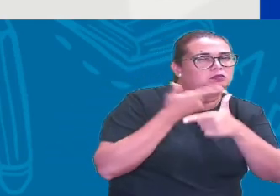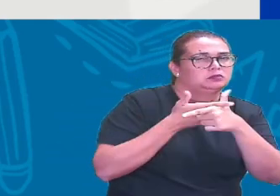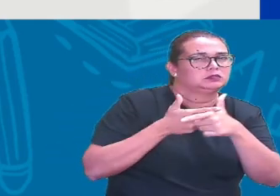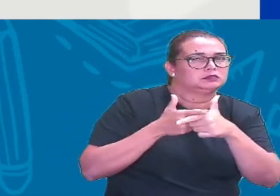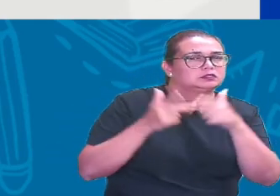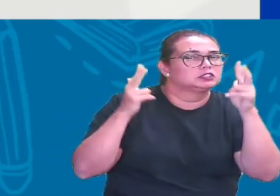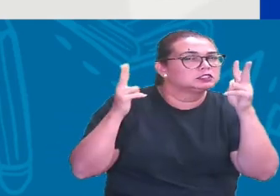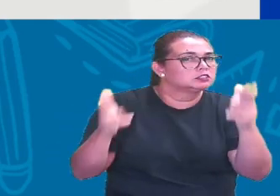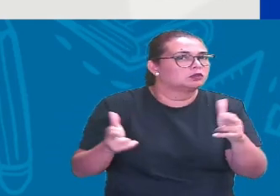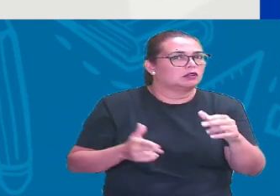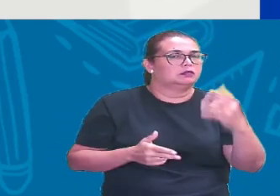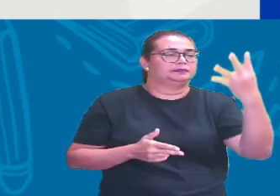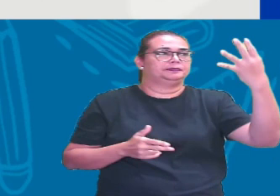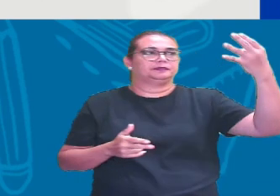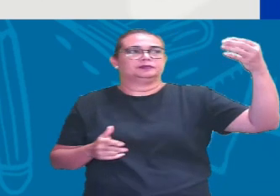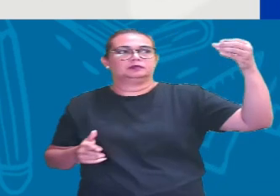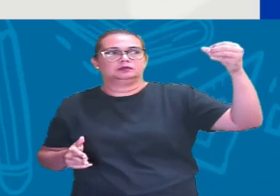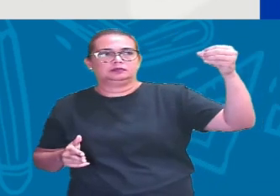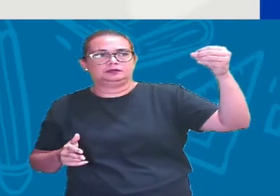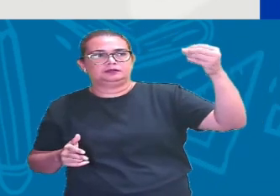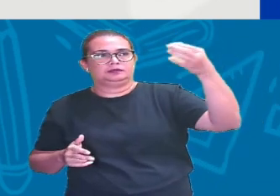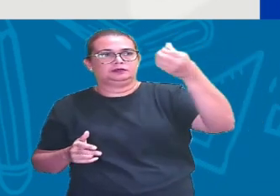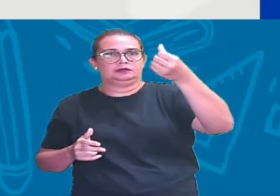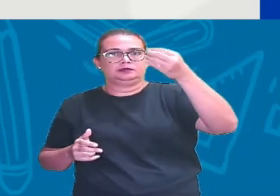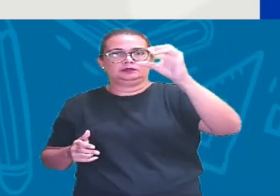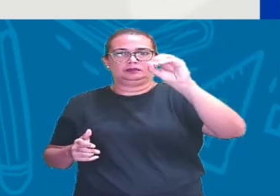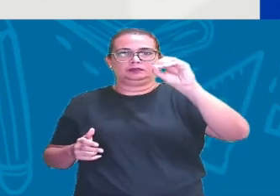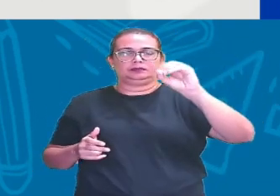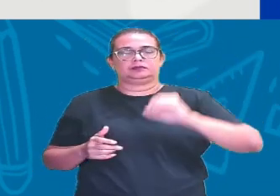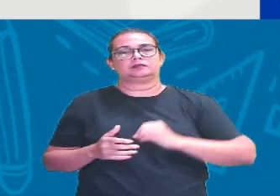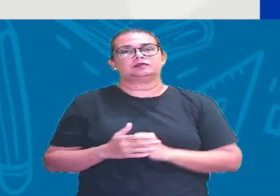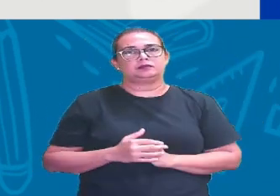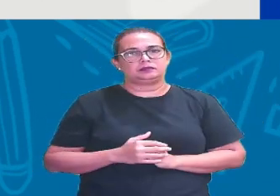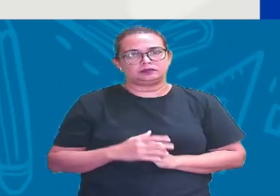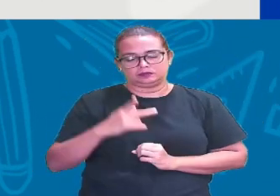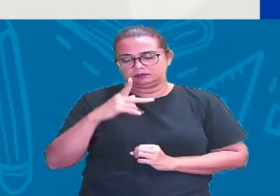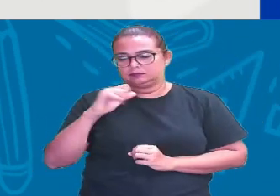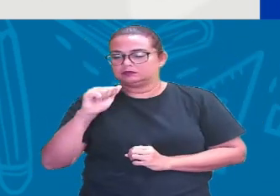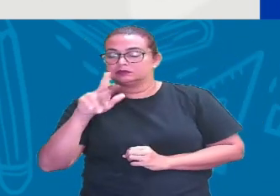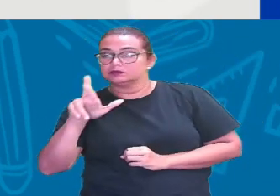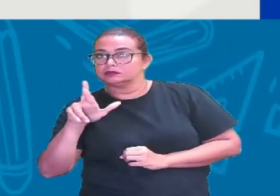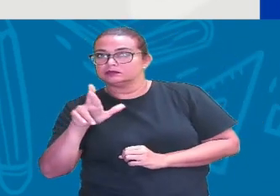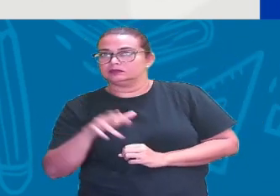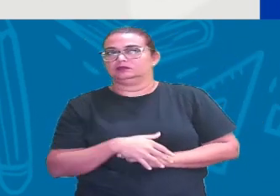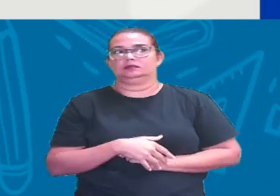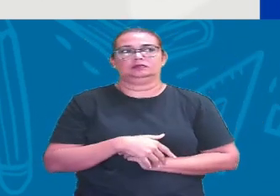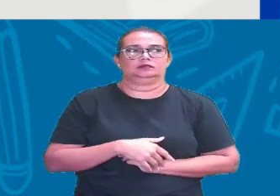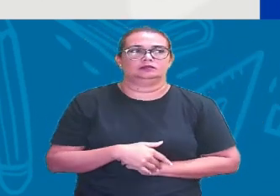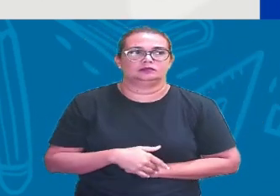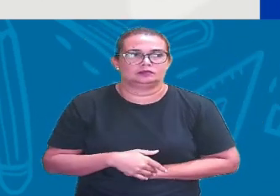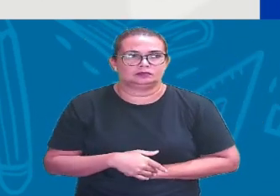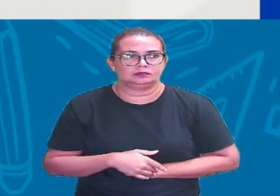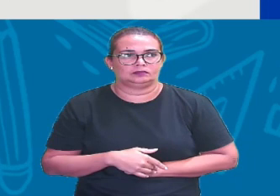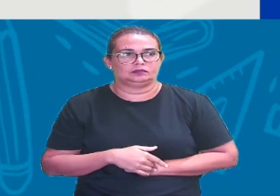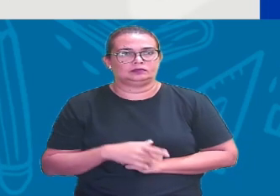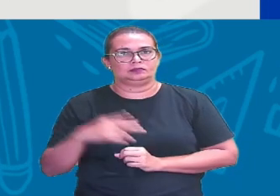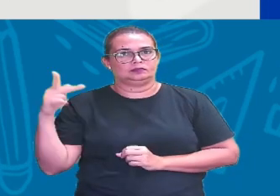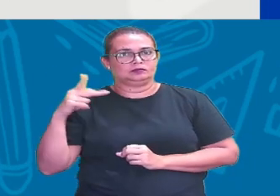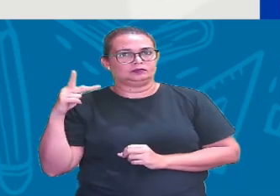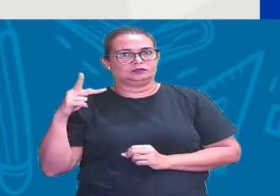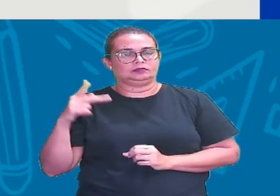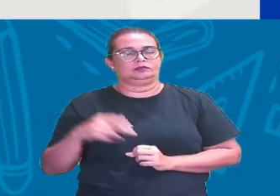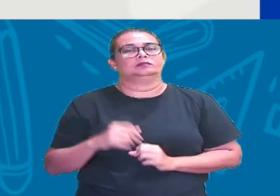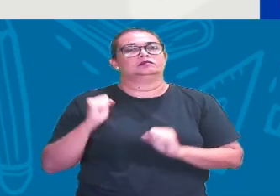tá? 40 e 60 são pares. Se são números pares, eu posso dividir